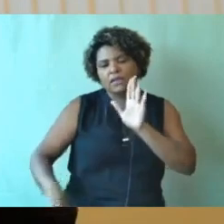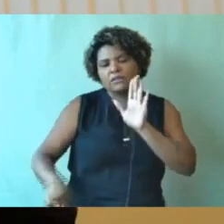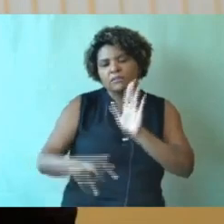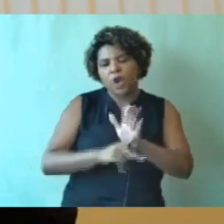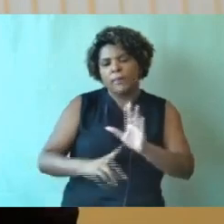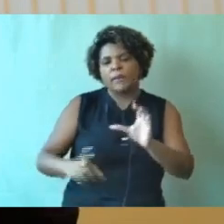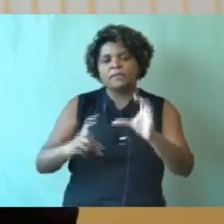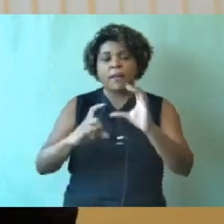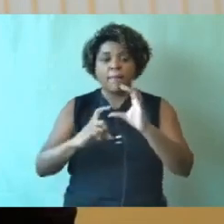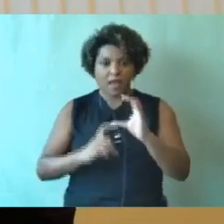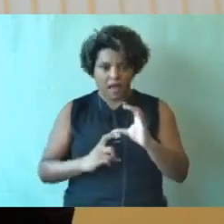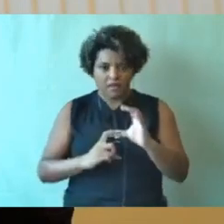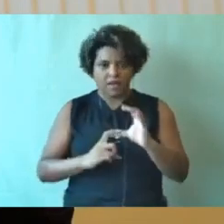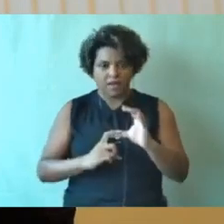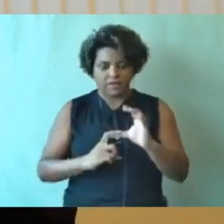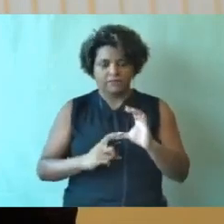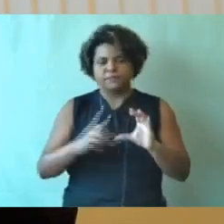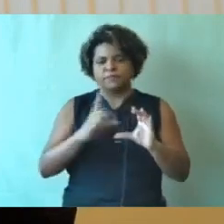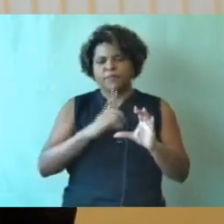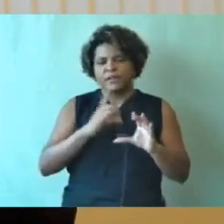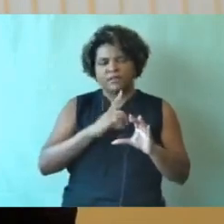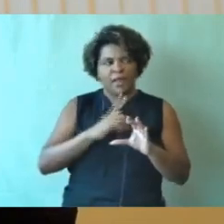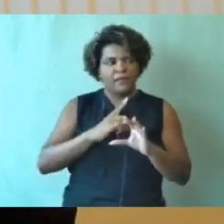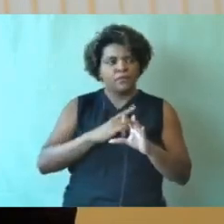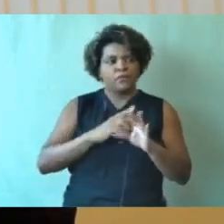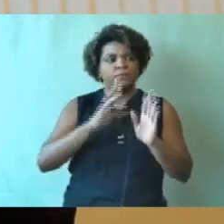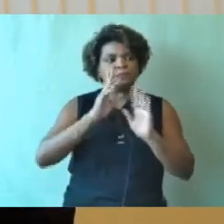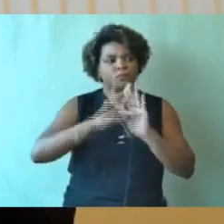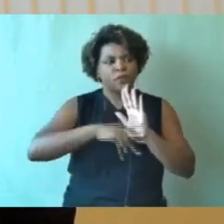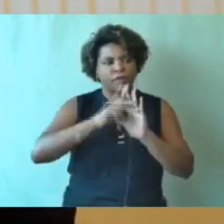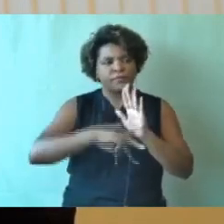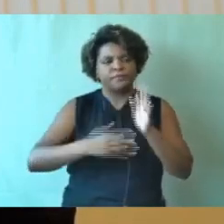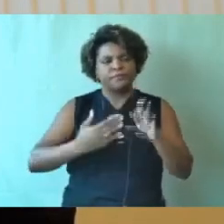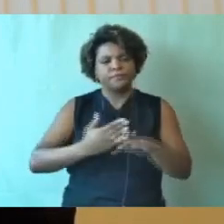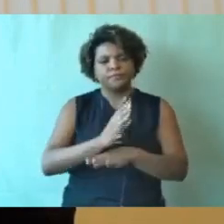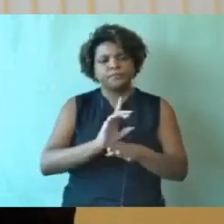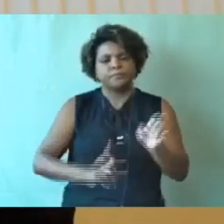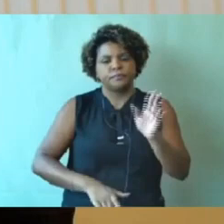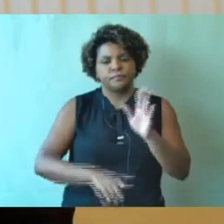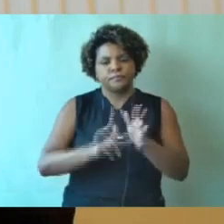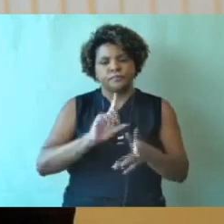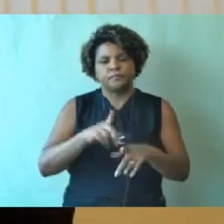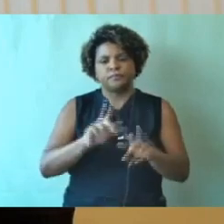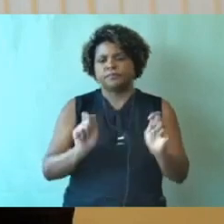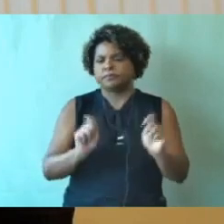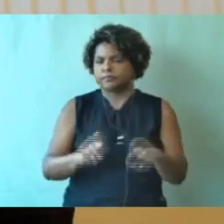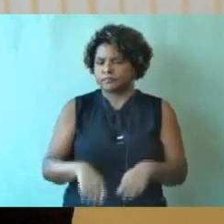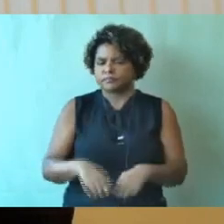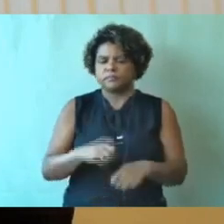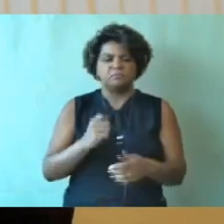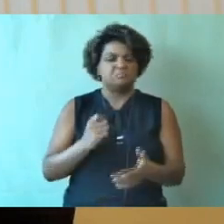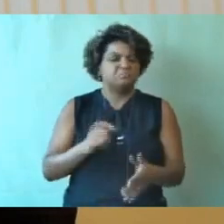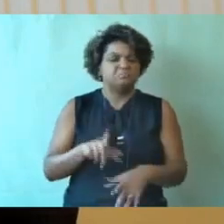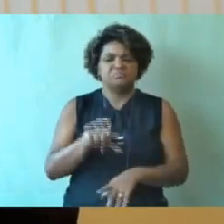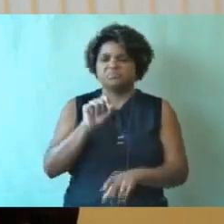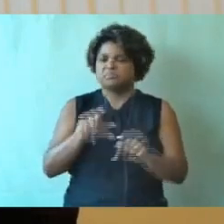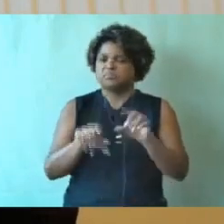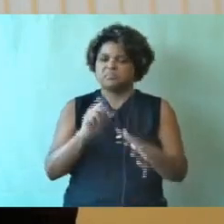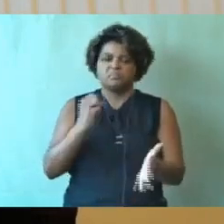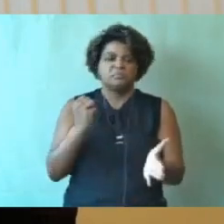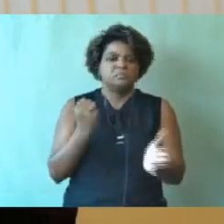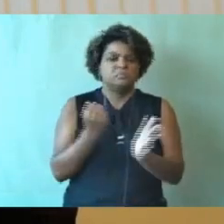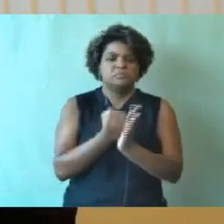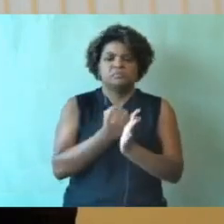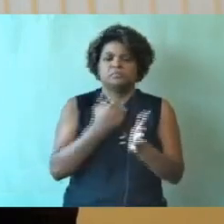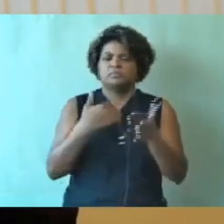assentos. Uma planta aprovada antes, essa planta, você pode escolher o carro da Marco Polo, da CAI, da Neobus,